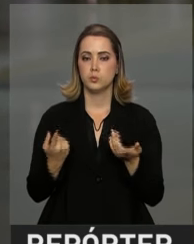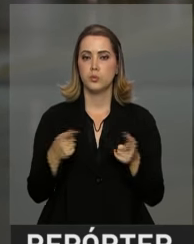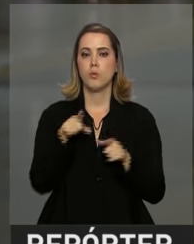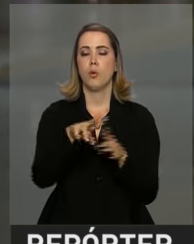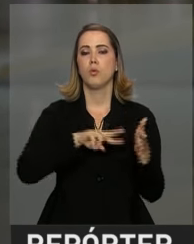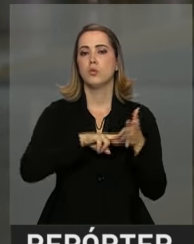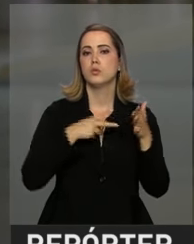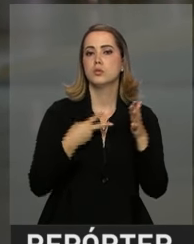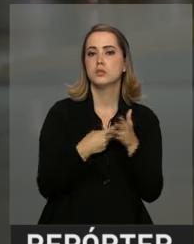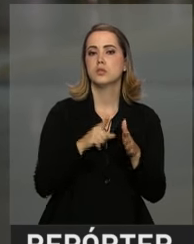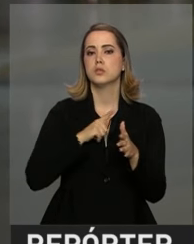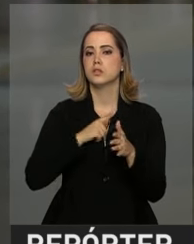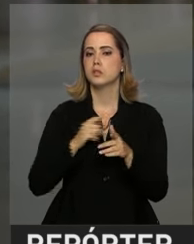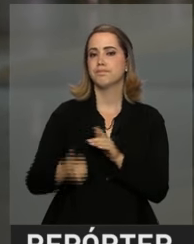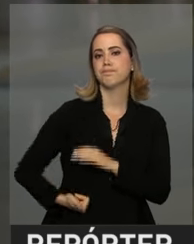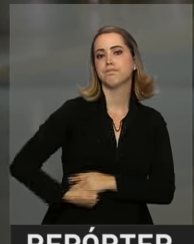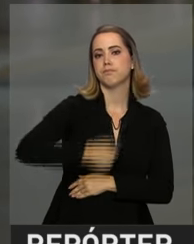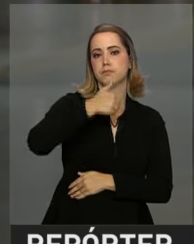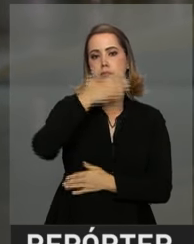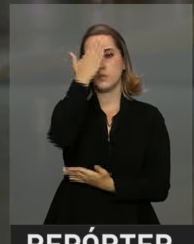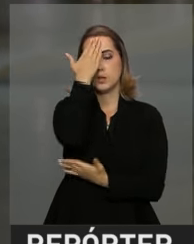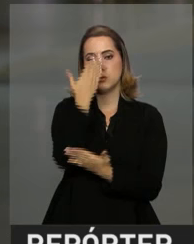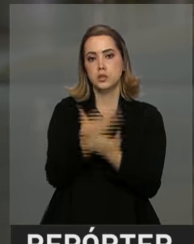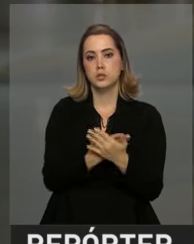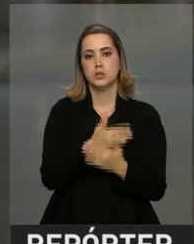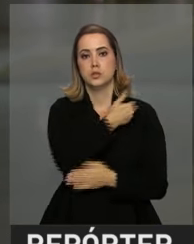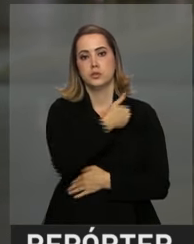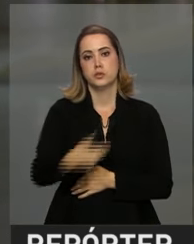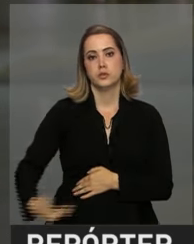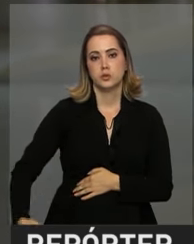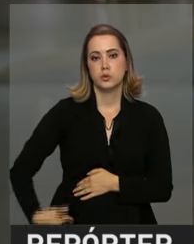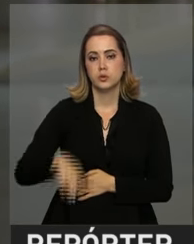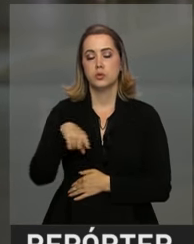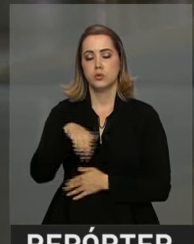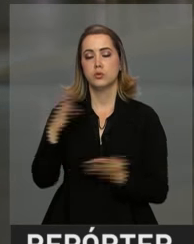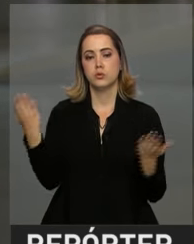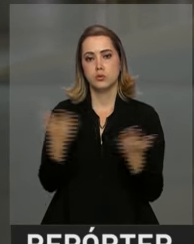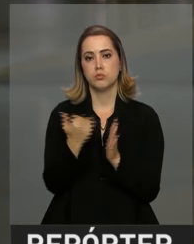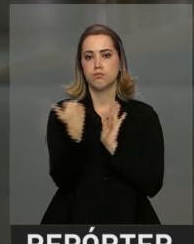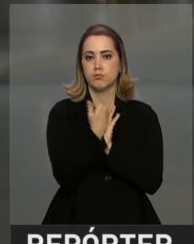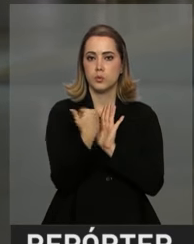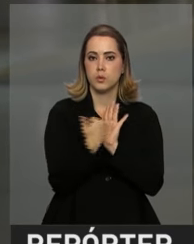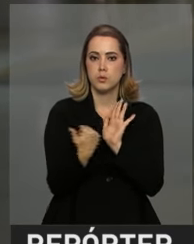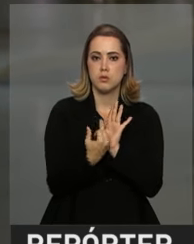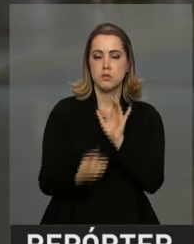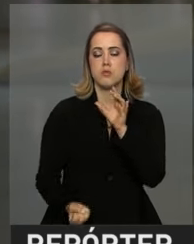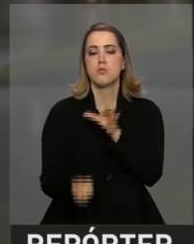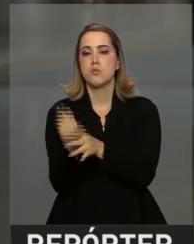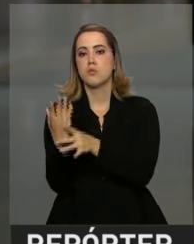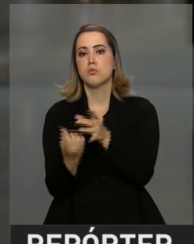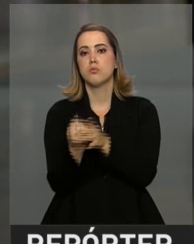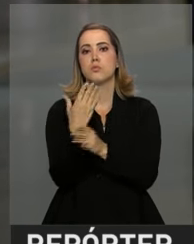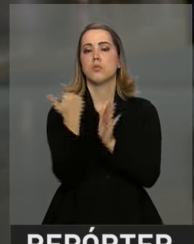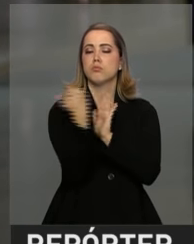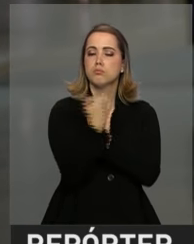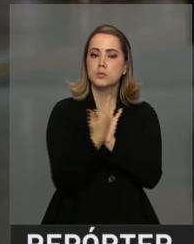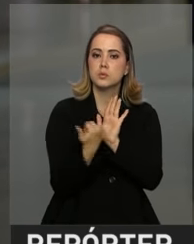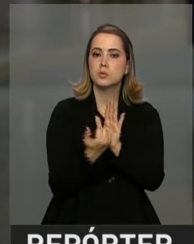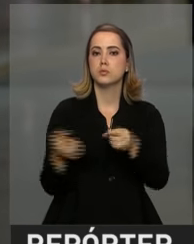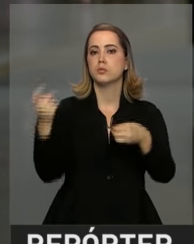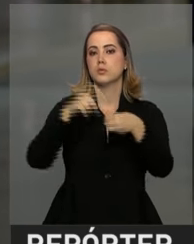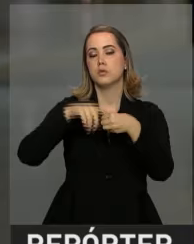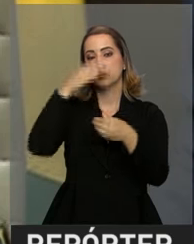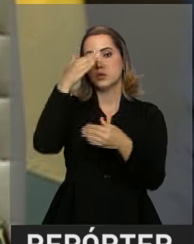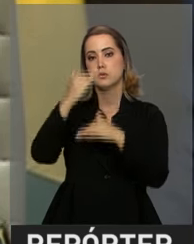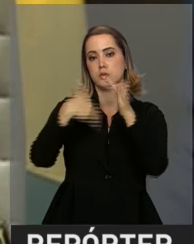ministro, que há mais confiança de que o governo está adotando as condições, criando as condições para que o país volte a